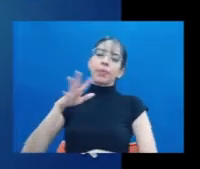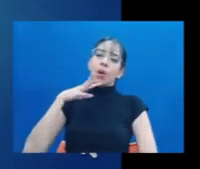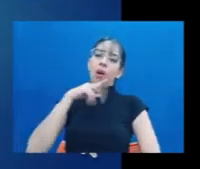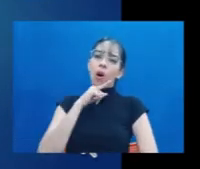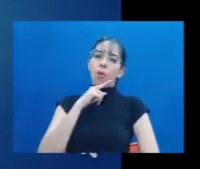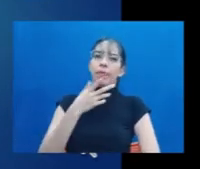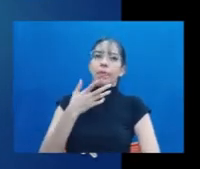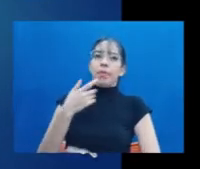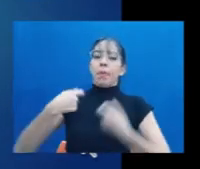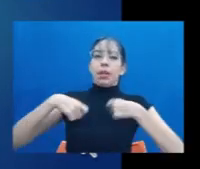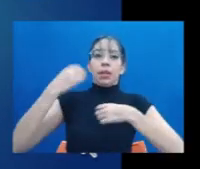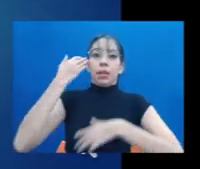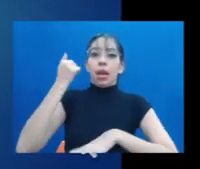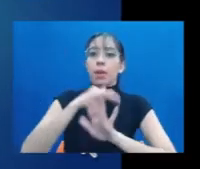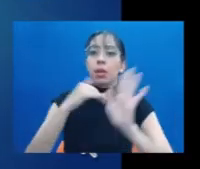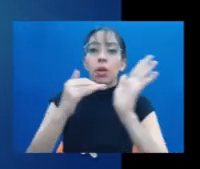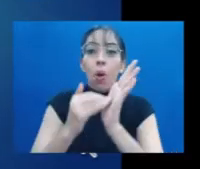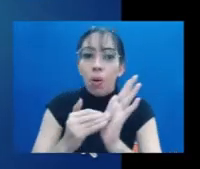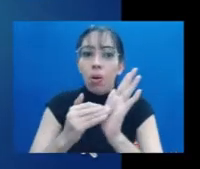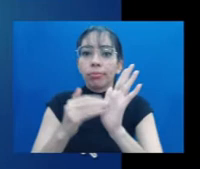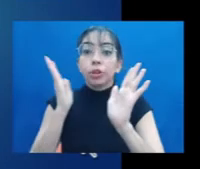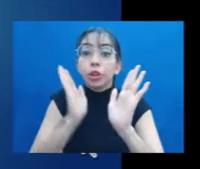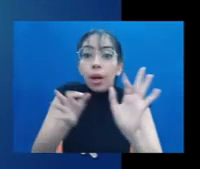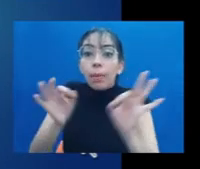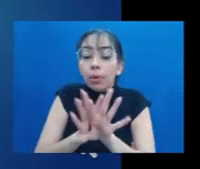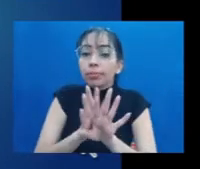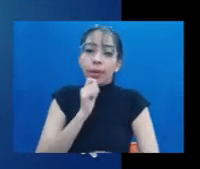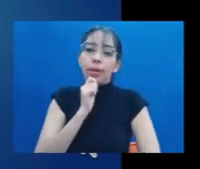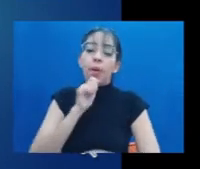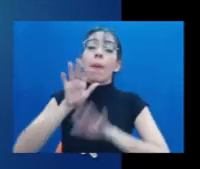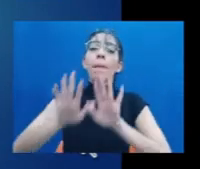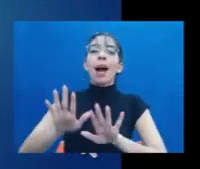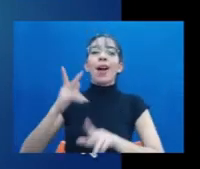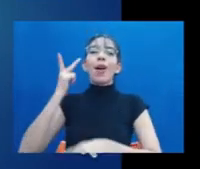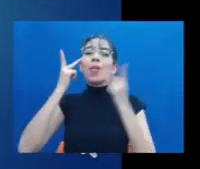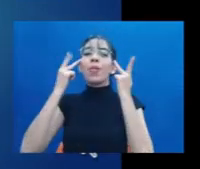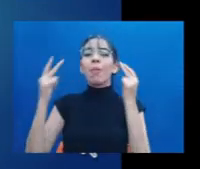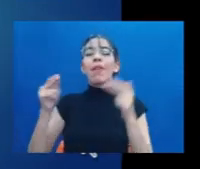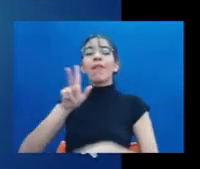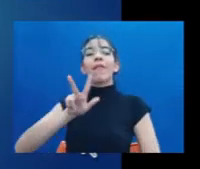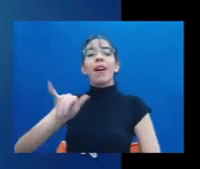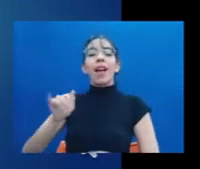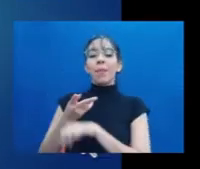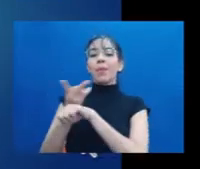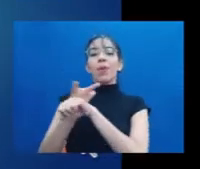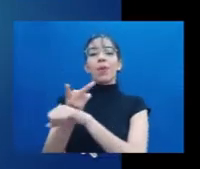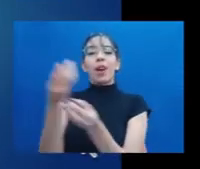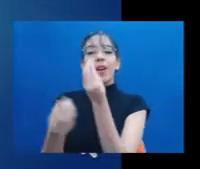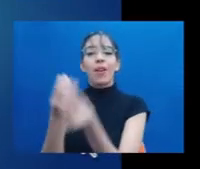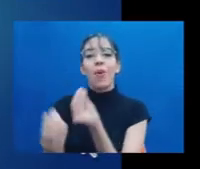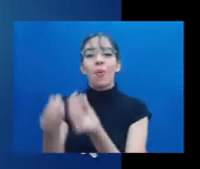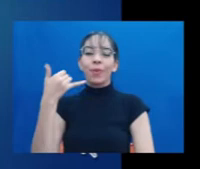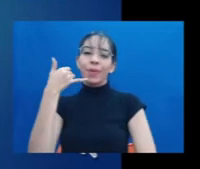a conhecer todas as substâncias e a gente tem que saber onde buscar a informação. Normalmente, vocês pegam lá os smartphones